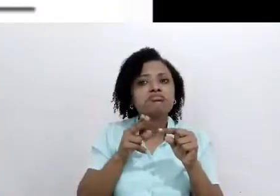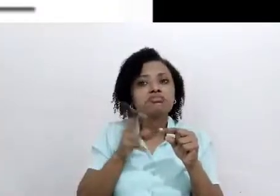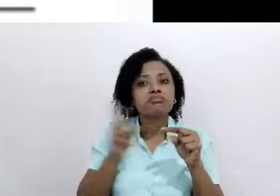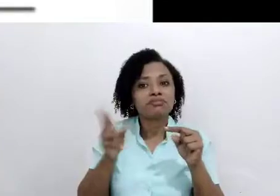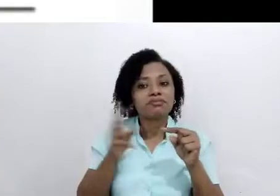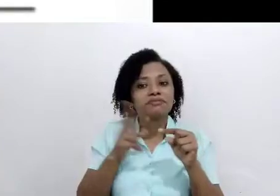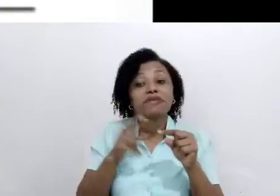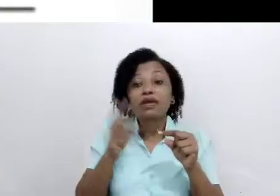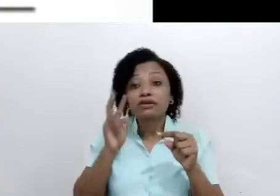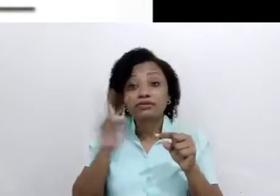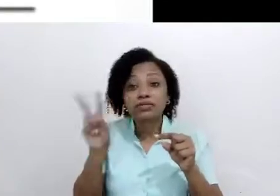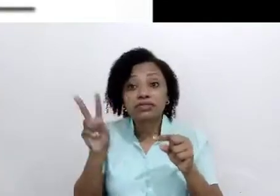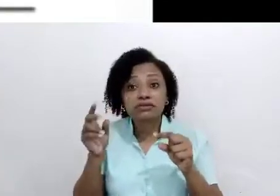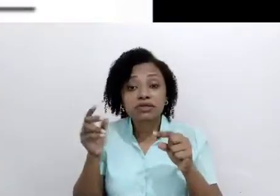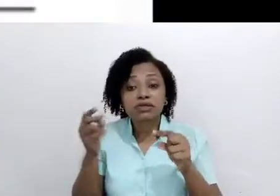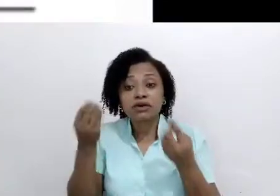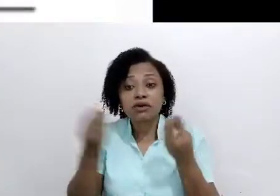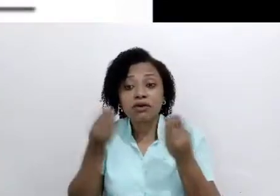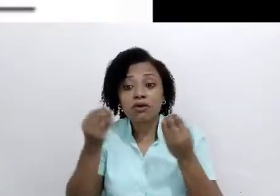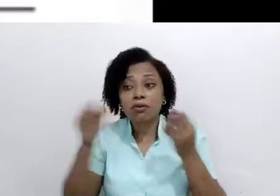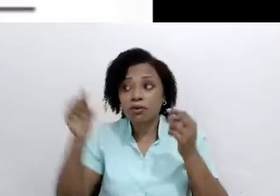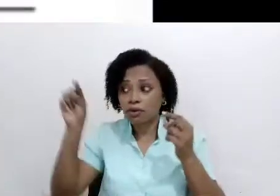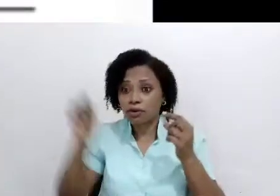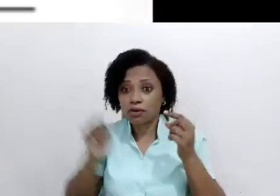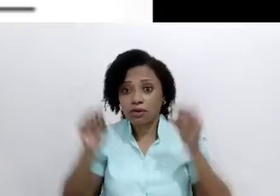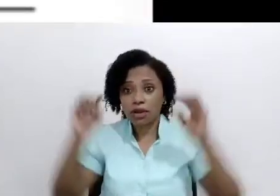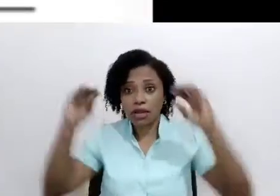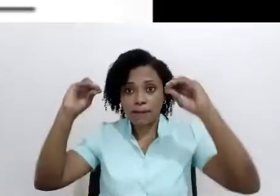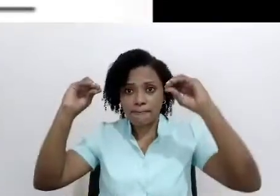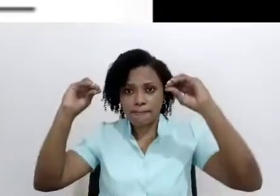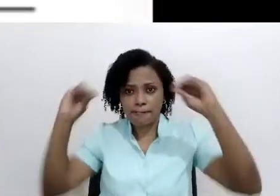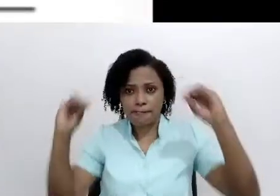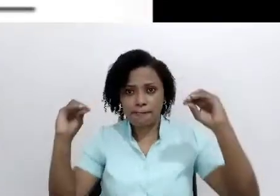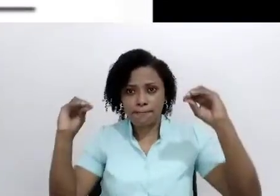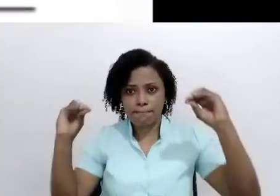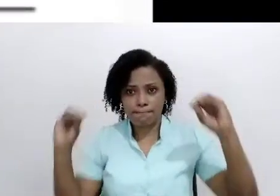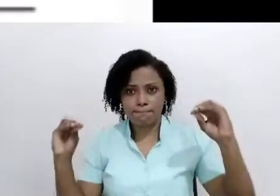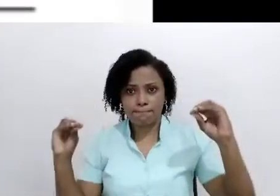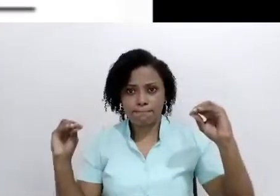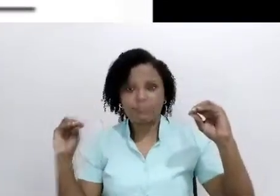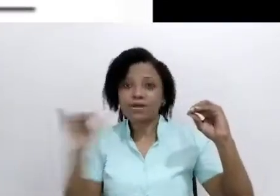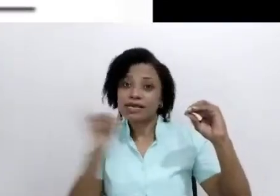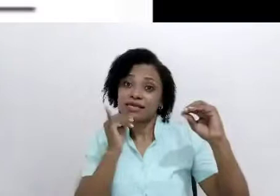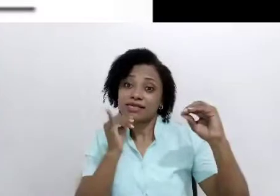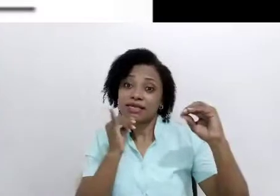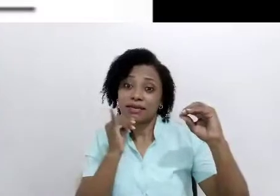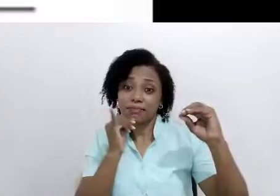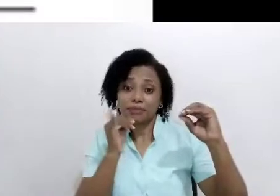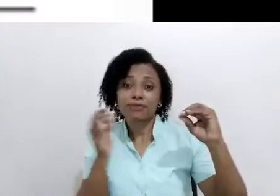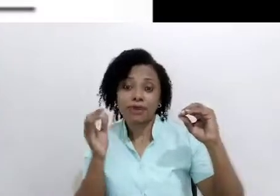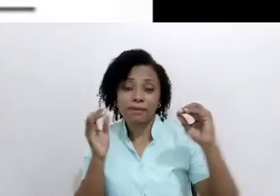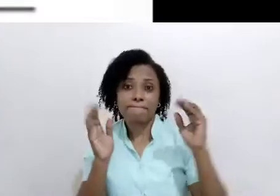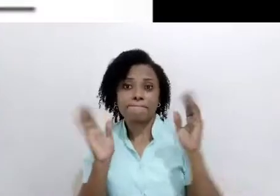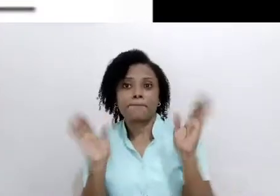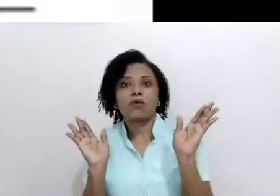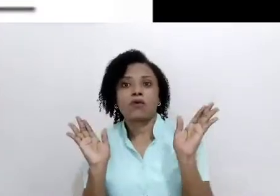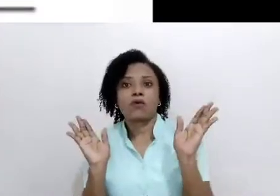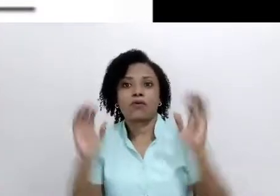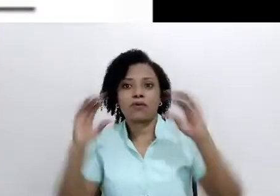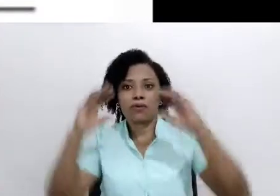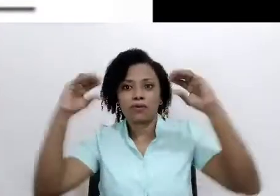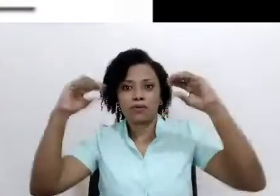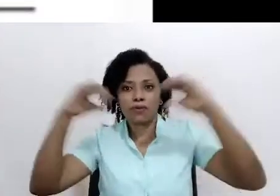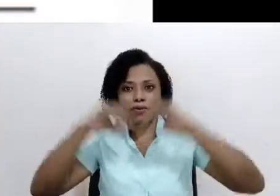iguais. Isso quer dizer que se a gente baixasse mais esse raio aqui, ele fosse formado um pouco mais